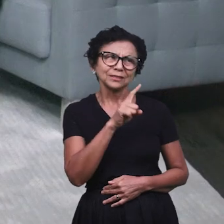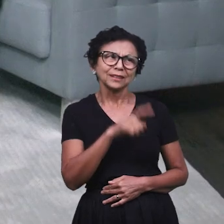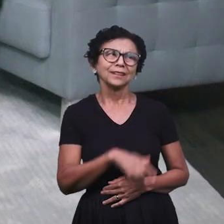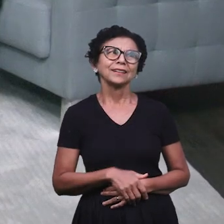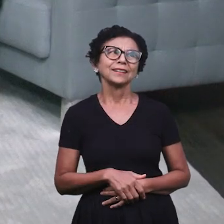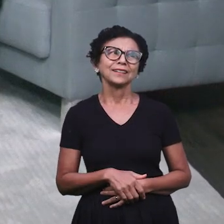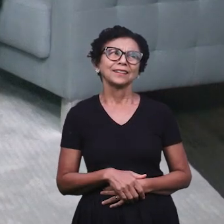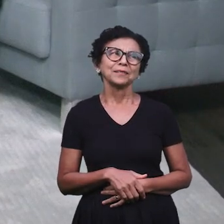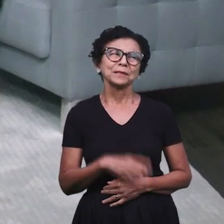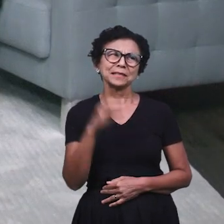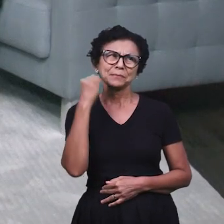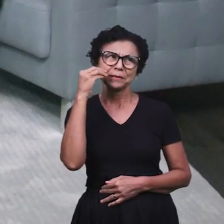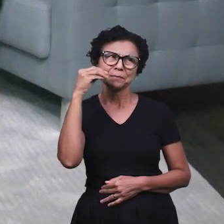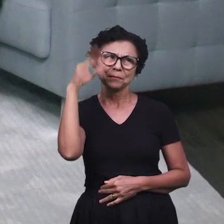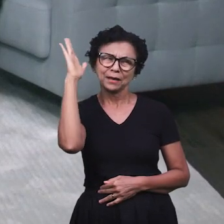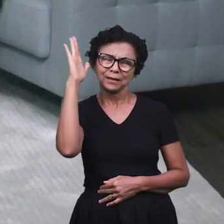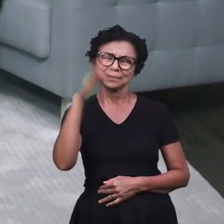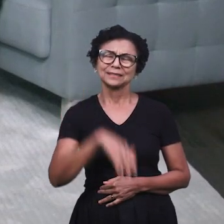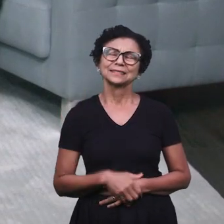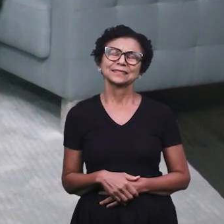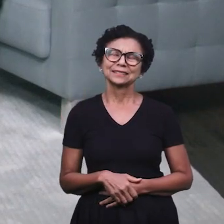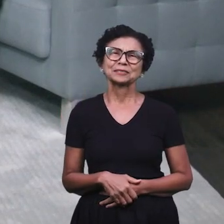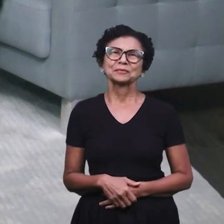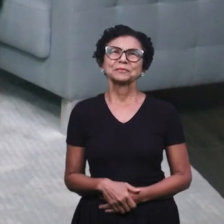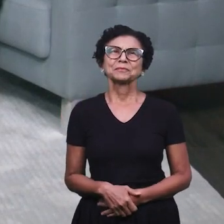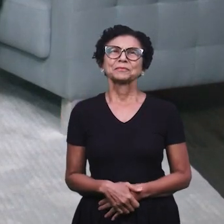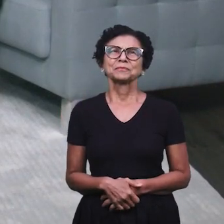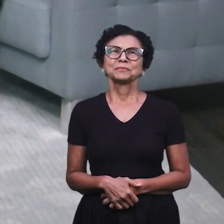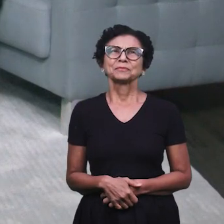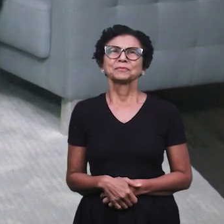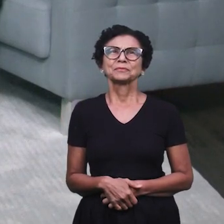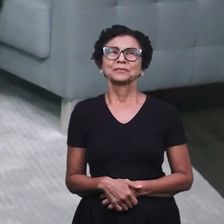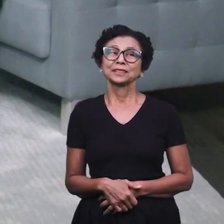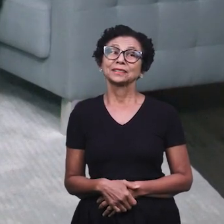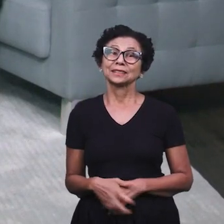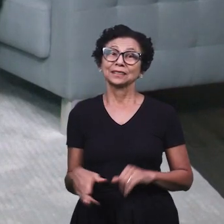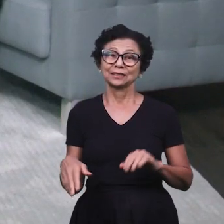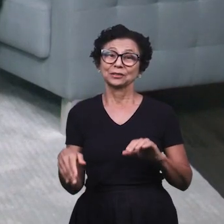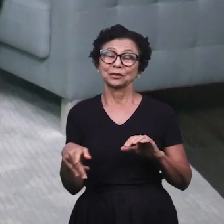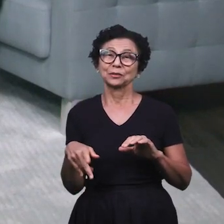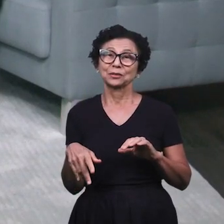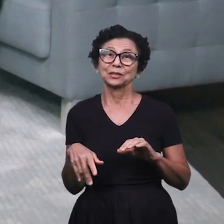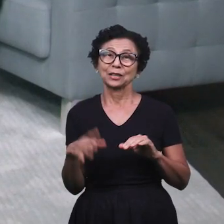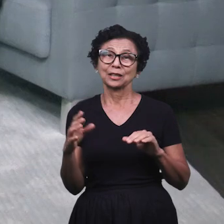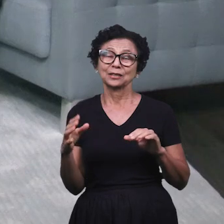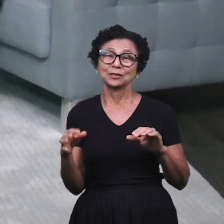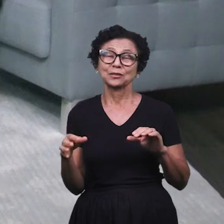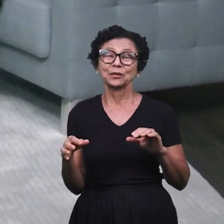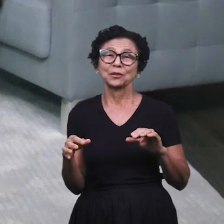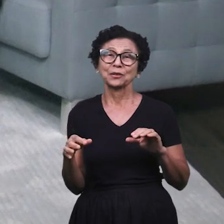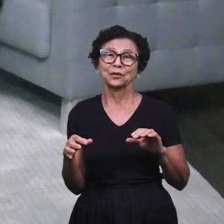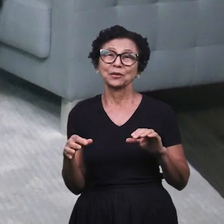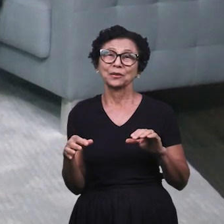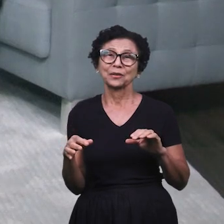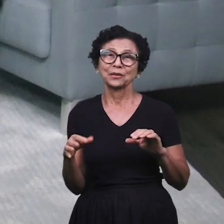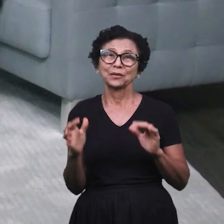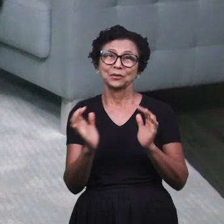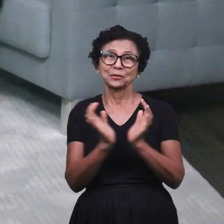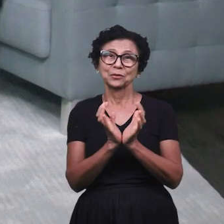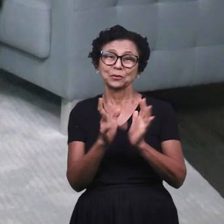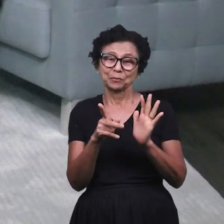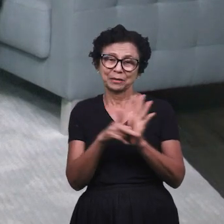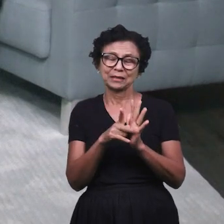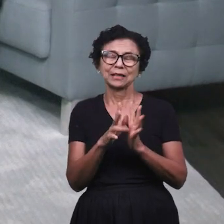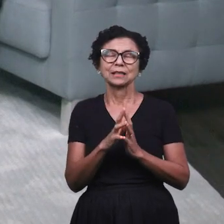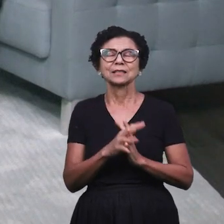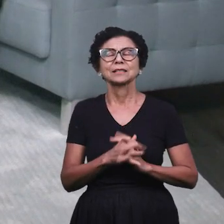mais experiente. É o mais experiente. Já faço parte do grupo. Já passei de 60. Como que era o